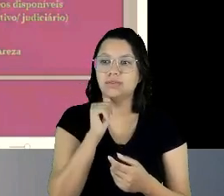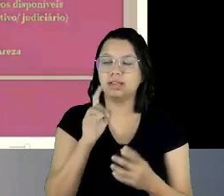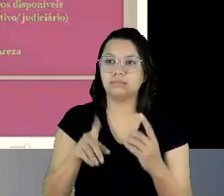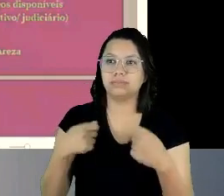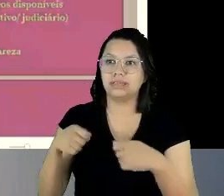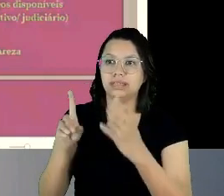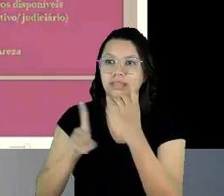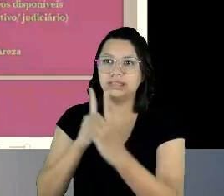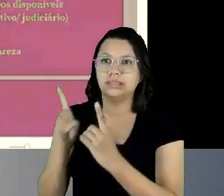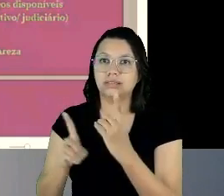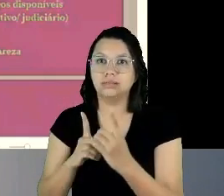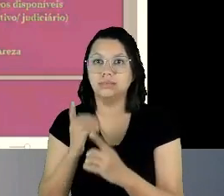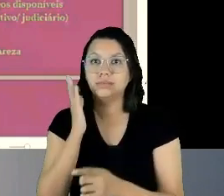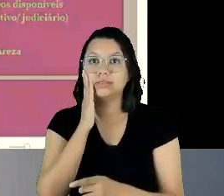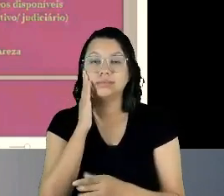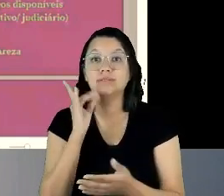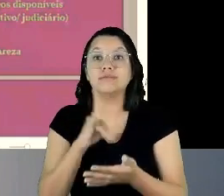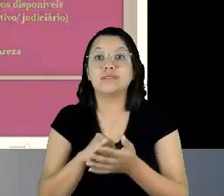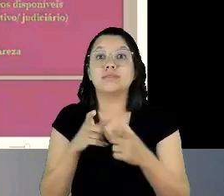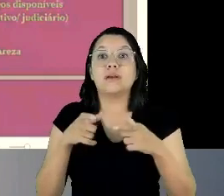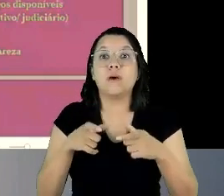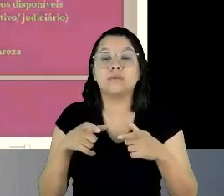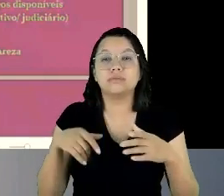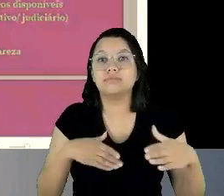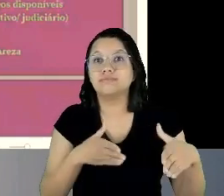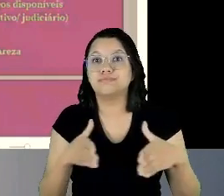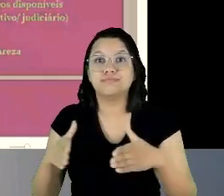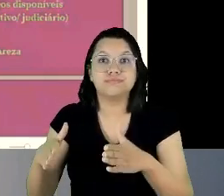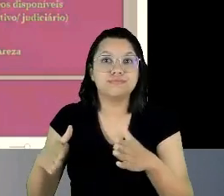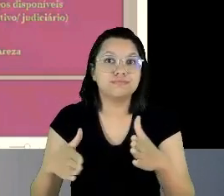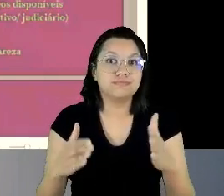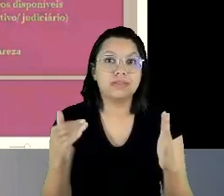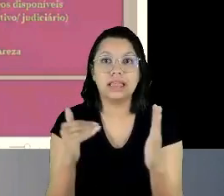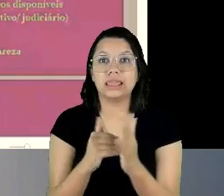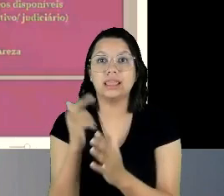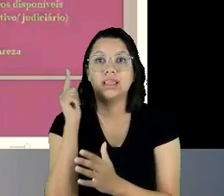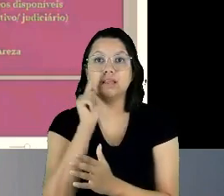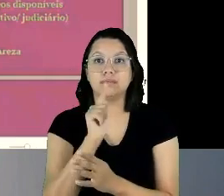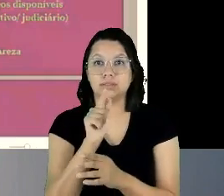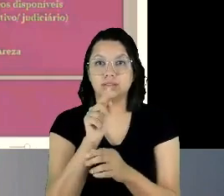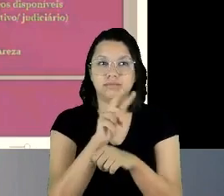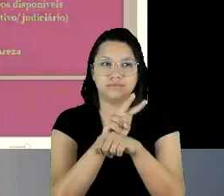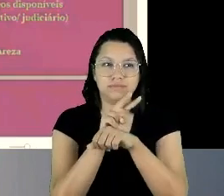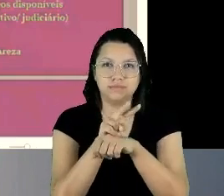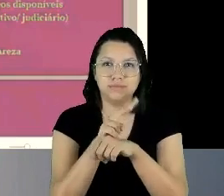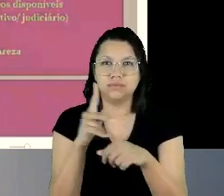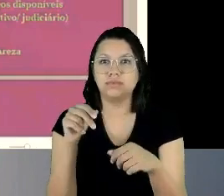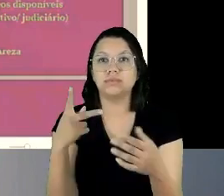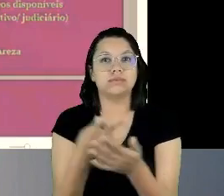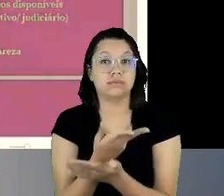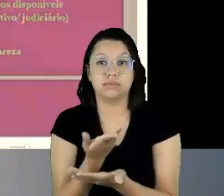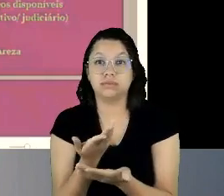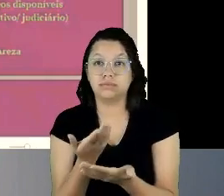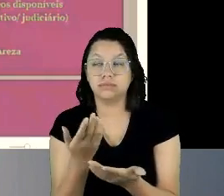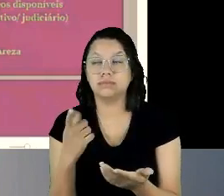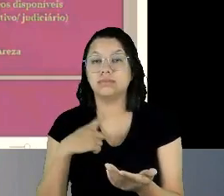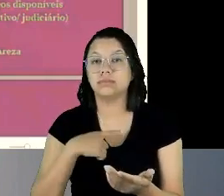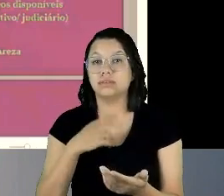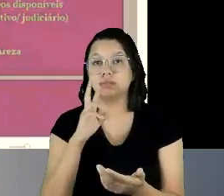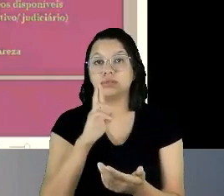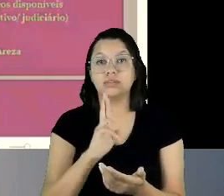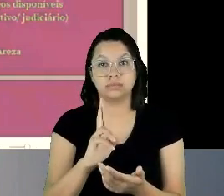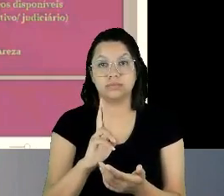de atendimento e que vai, de fato, seguir uma jornada até que ela consiga investigar, de fato, o que aconteceu e ter